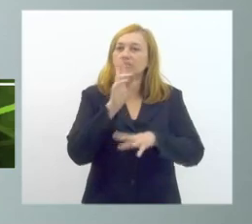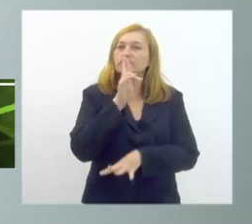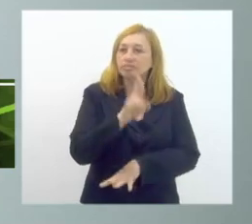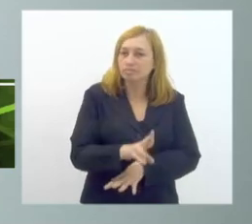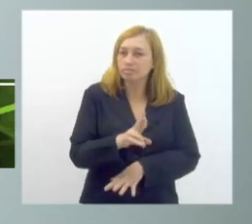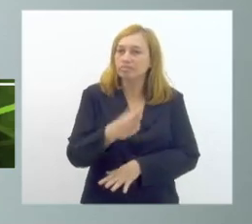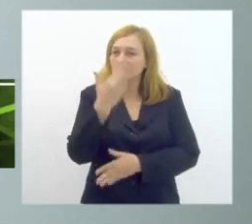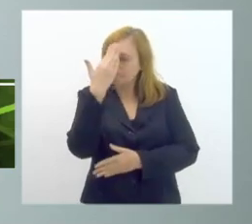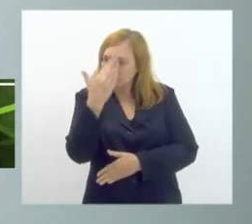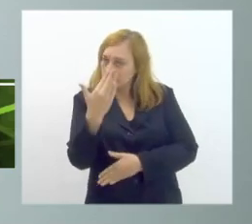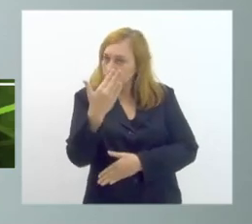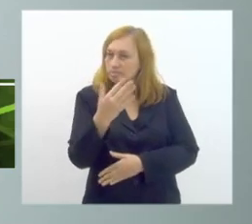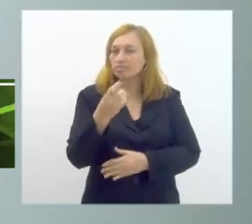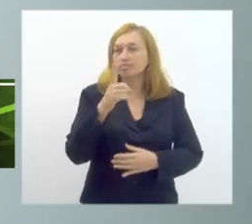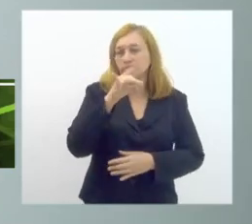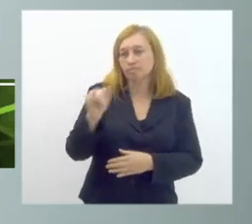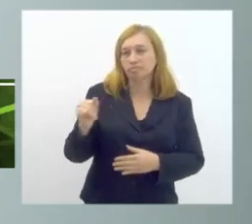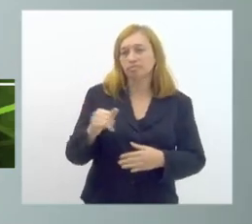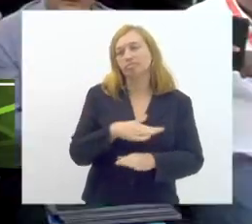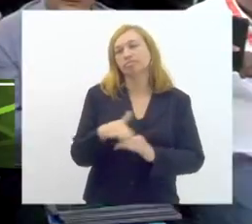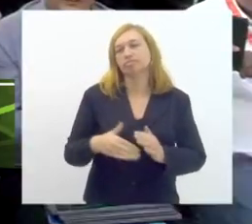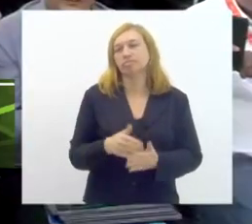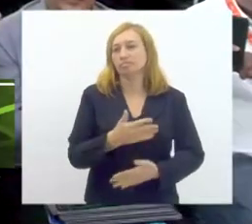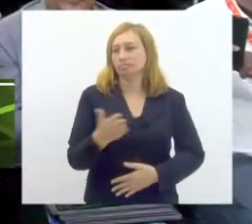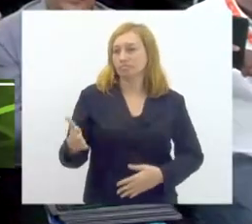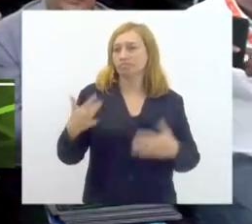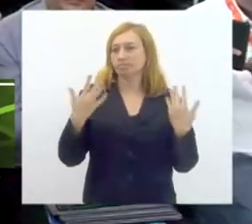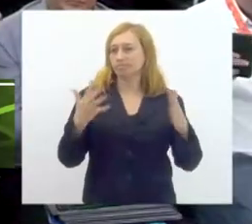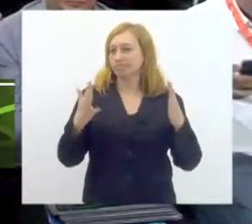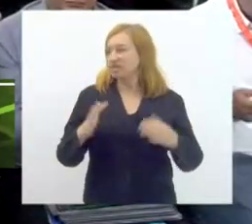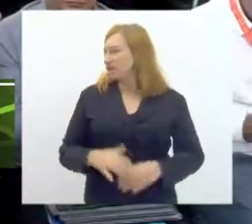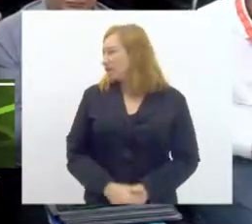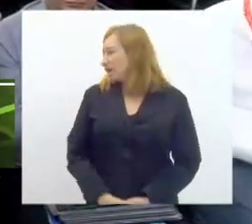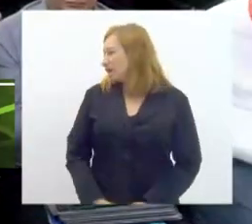resultado. Então, muito obrigada. Bom dia a todos.